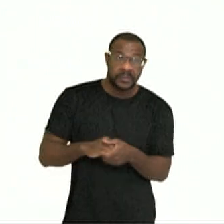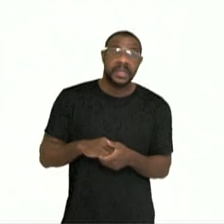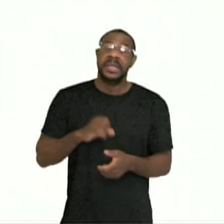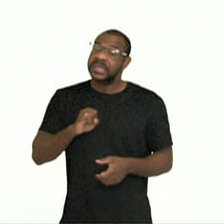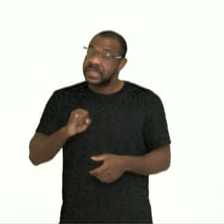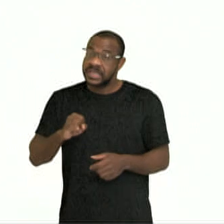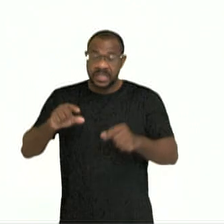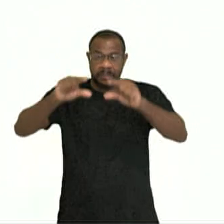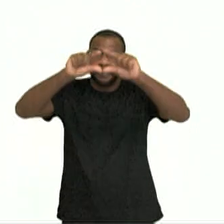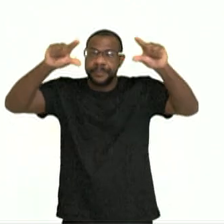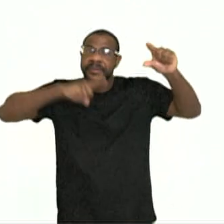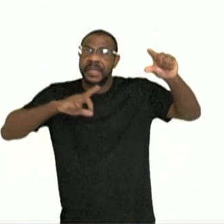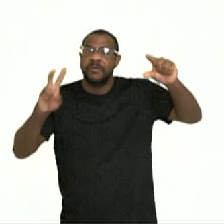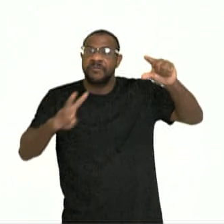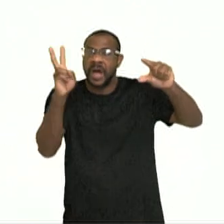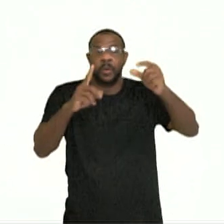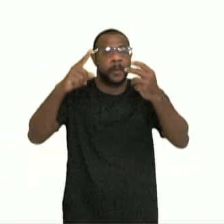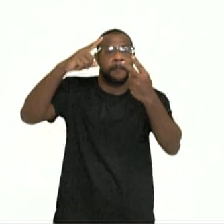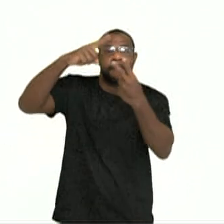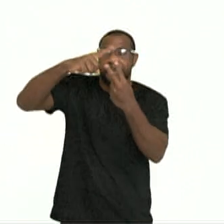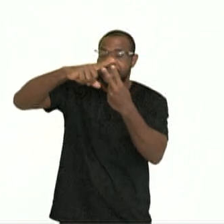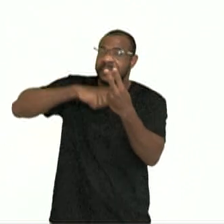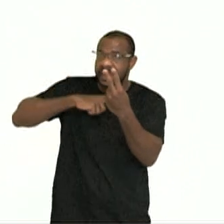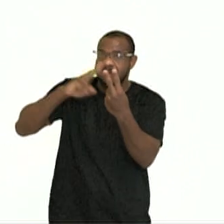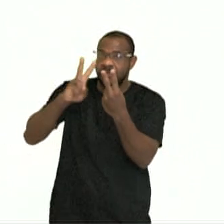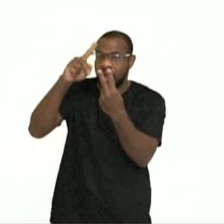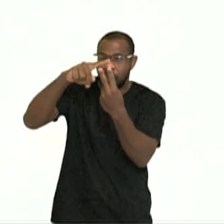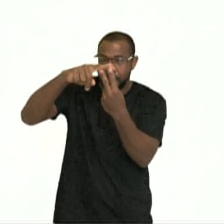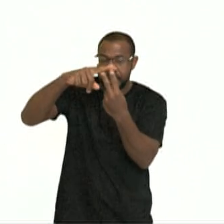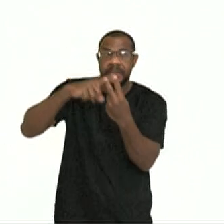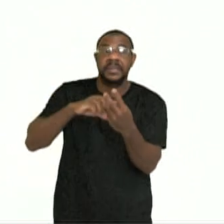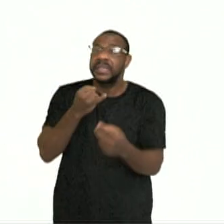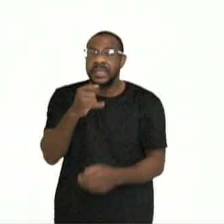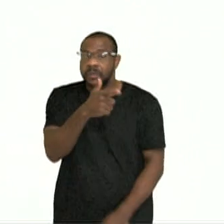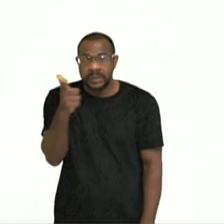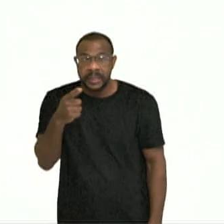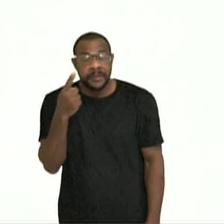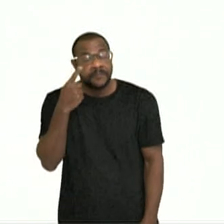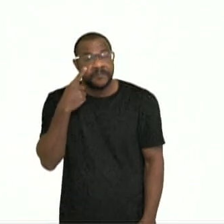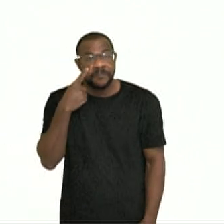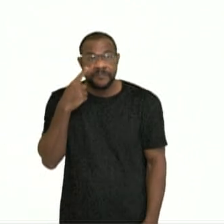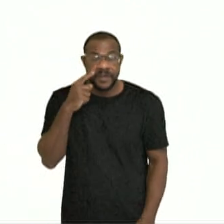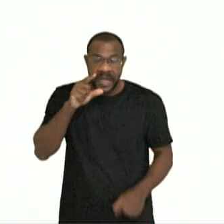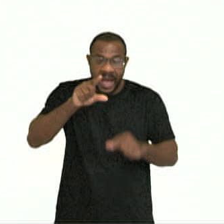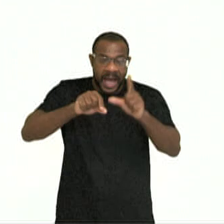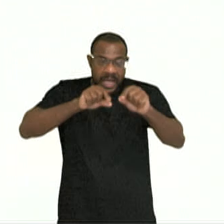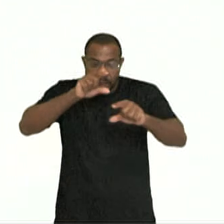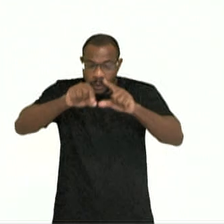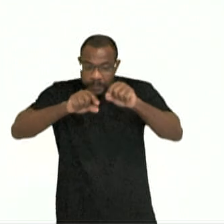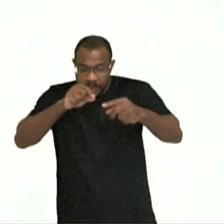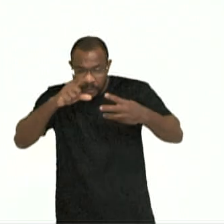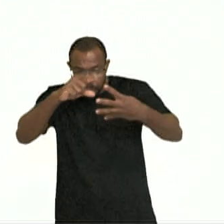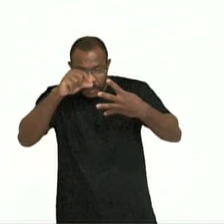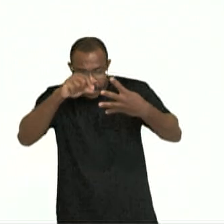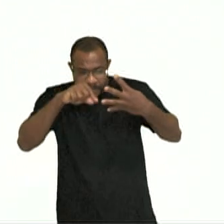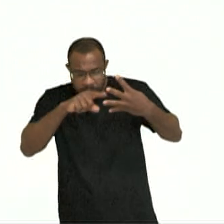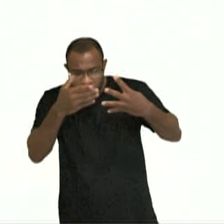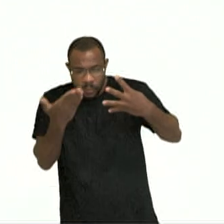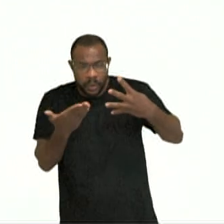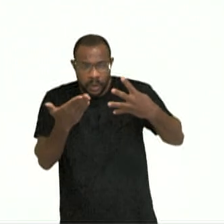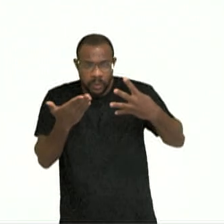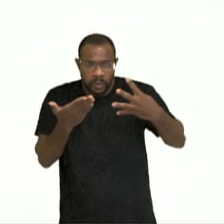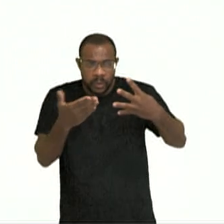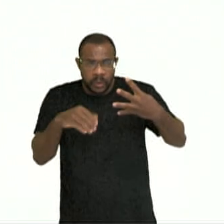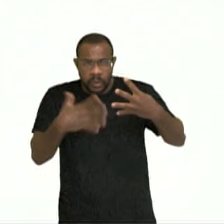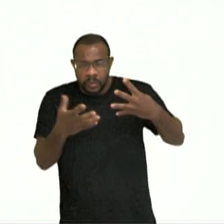π, obviamente você vai ter que substituir. Se ele não deu, você vai ter que ver as alternativas. Se você está fazendo múltipla escolha,